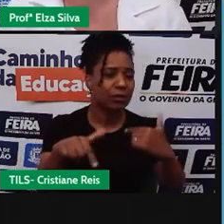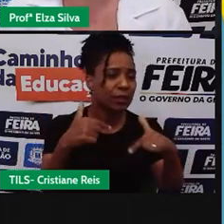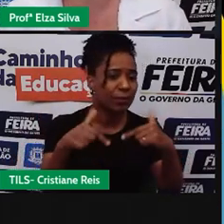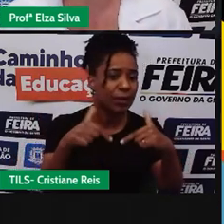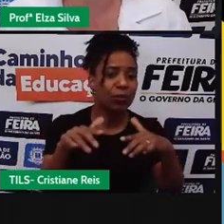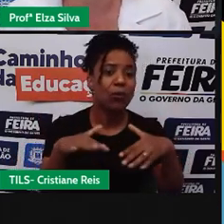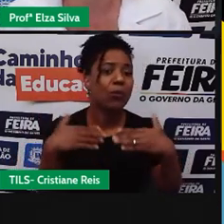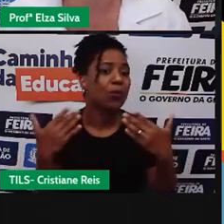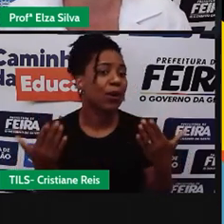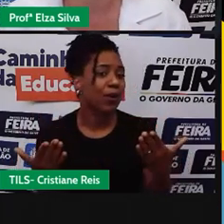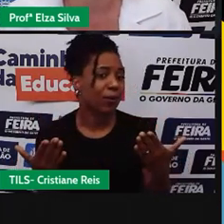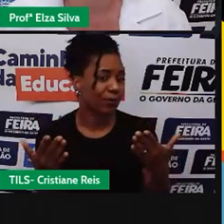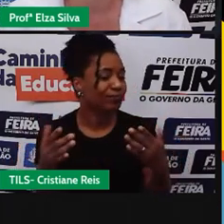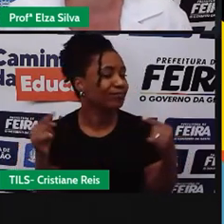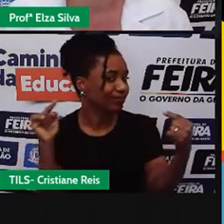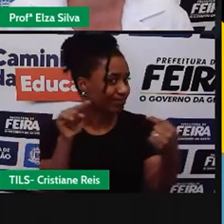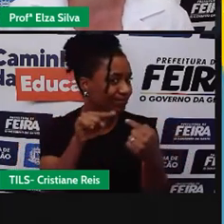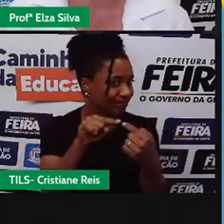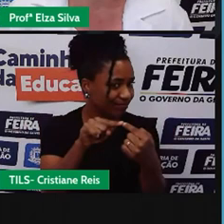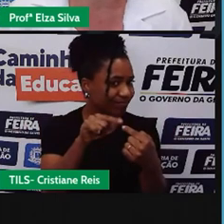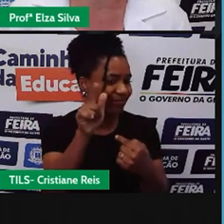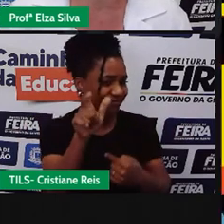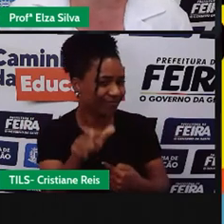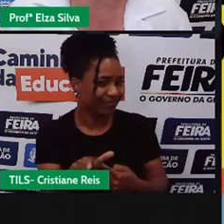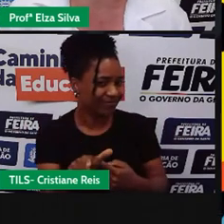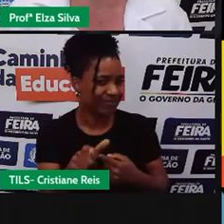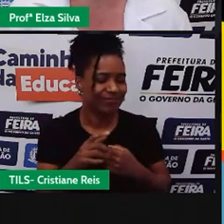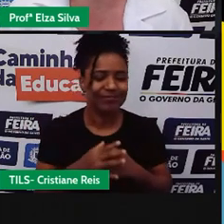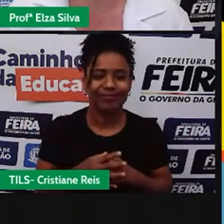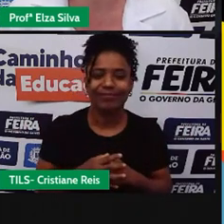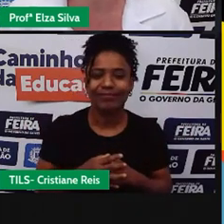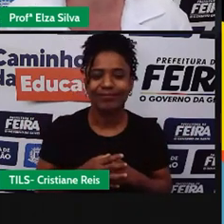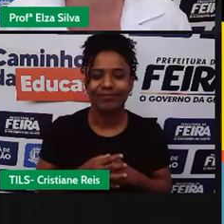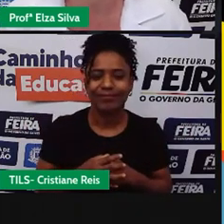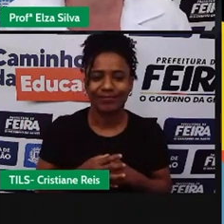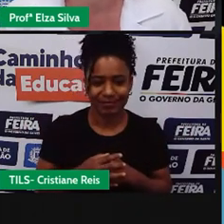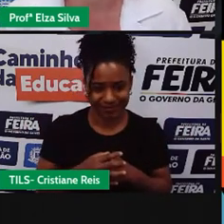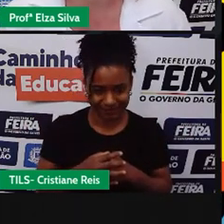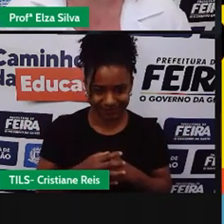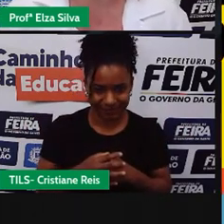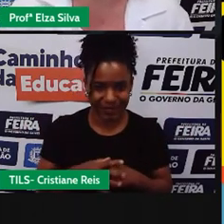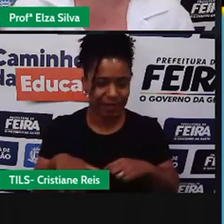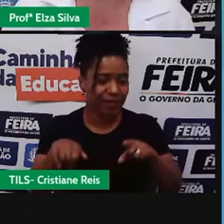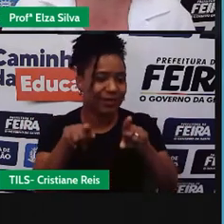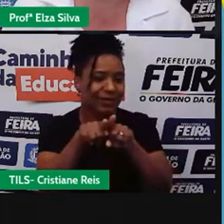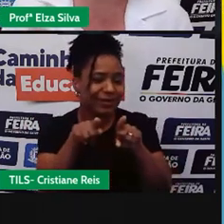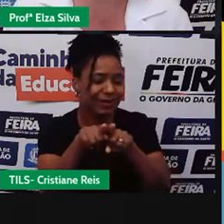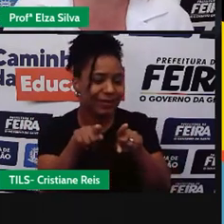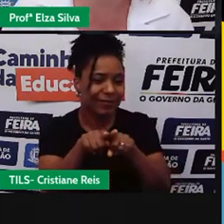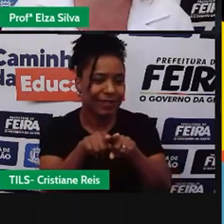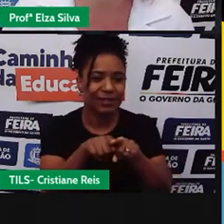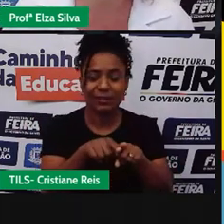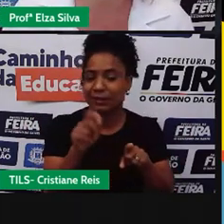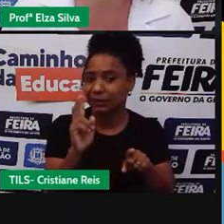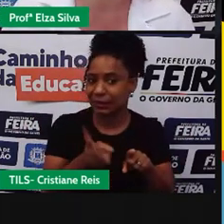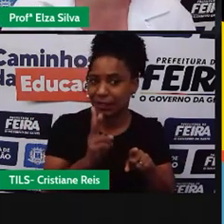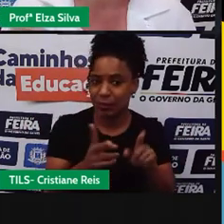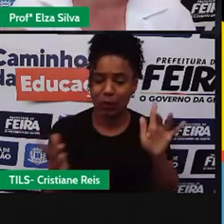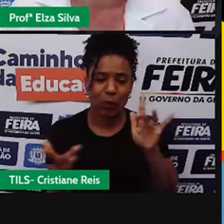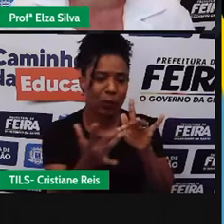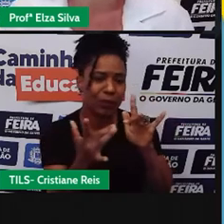vai oferecer no anúncio. Phone for more information. Então, coloque sempre um contato.